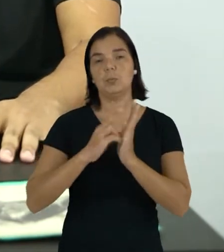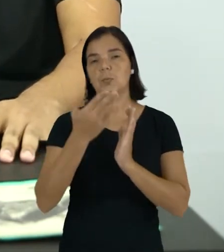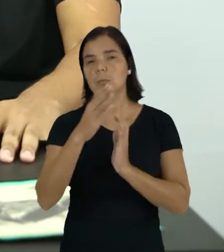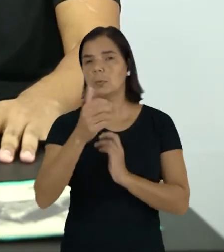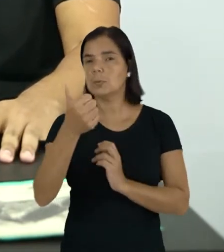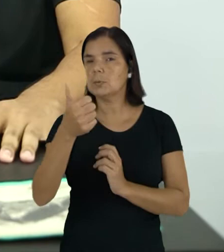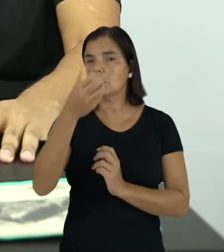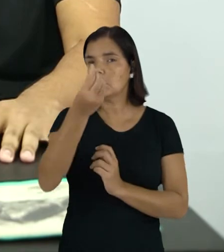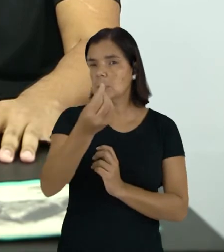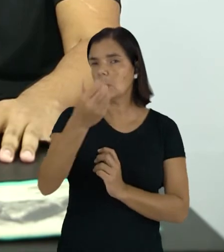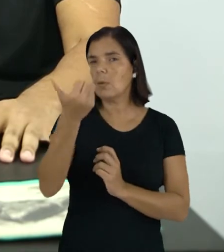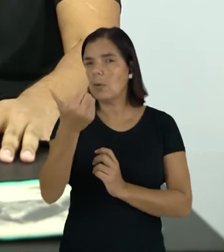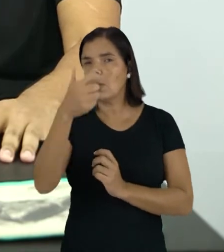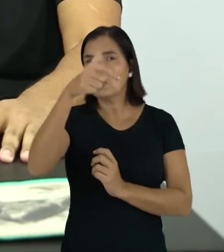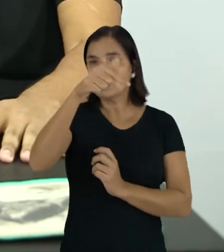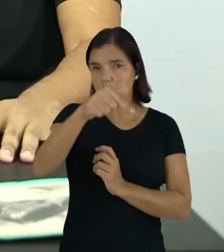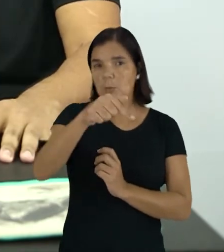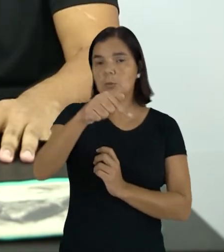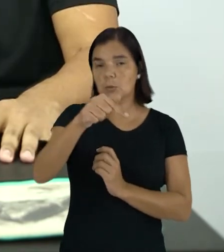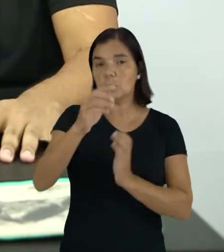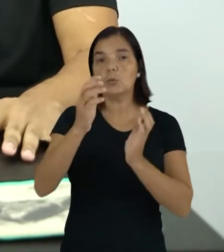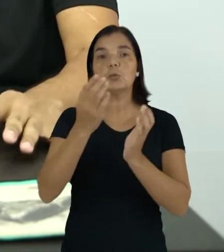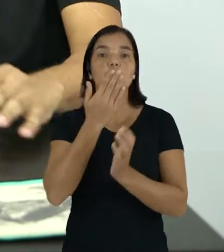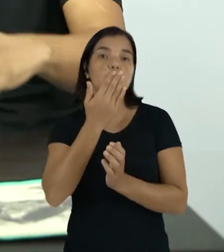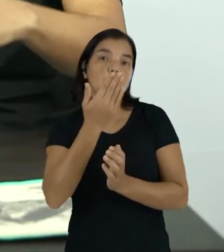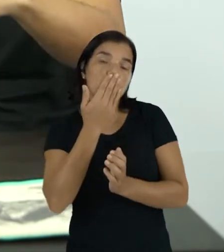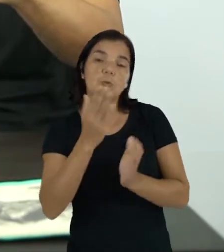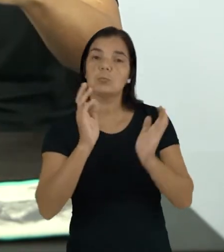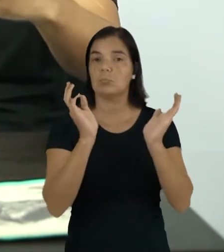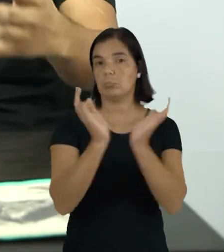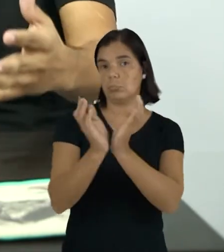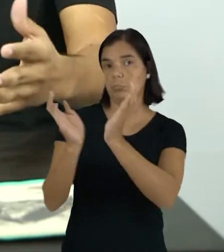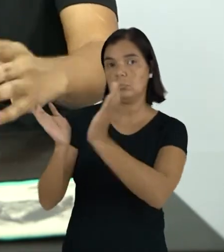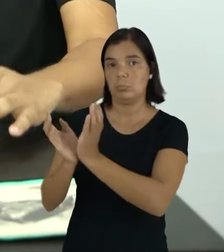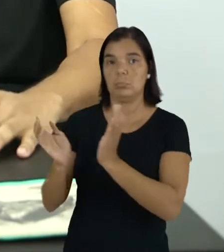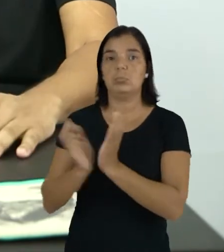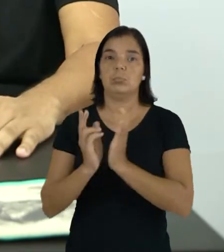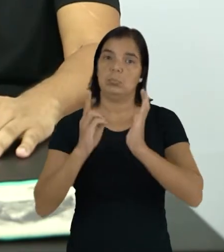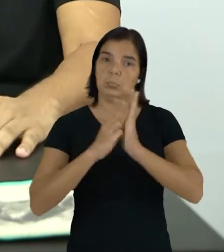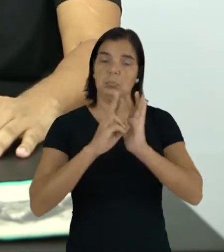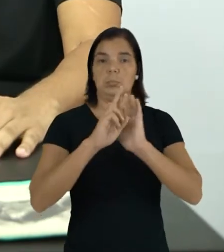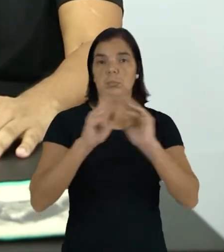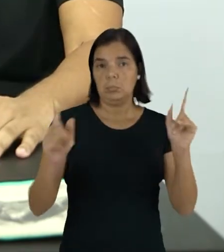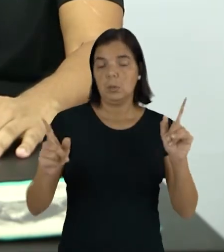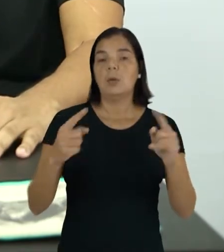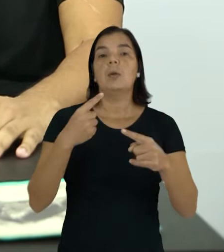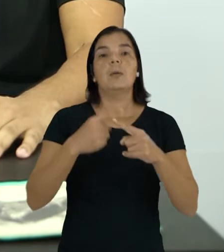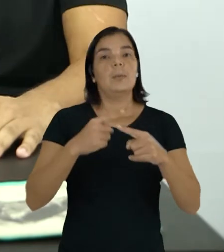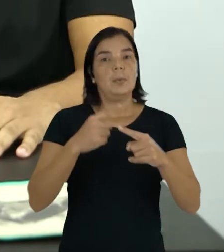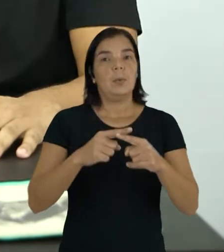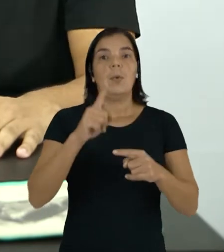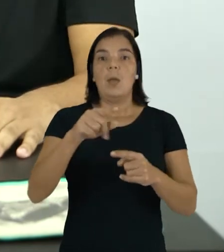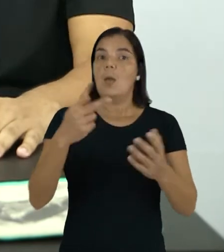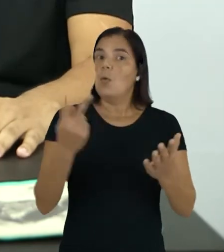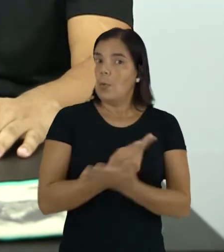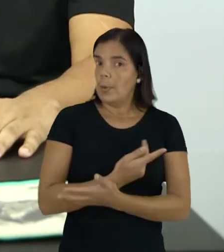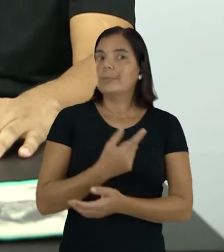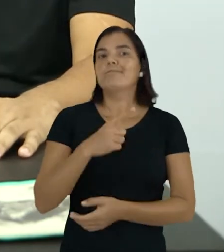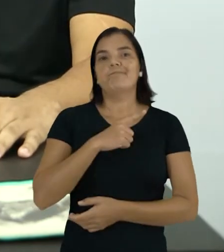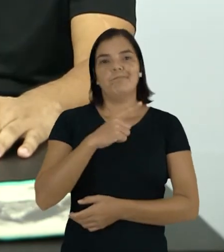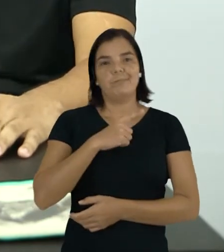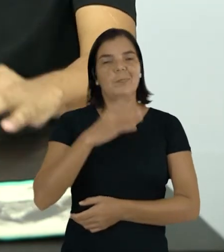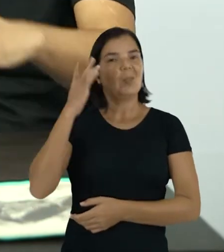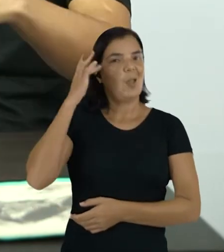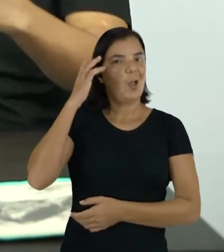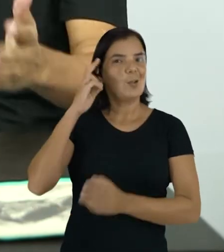de 16 a 17 etnias diferentes, ou seja, grupos indígenas diferentes, porque isso é um erro que nós cometemos. Nós